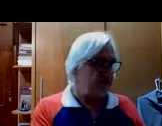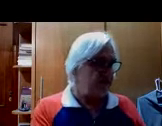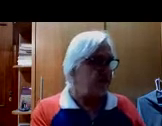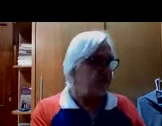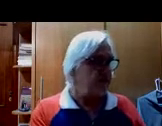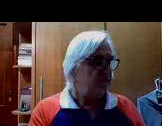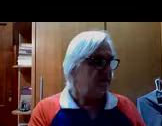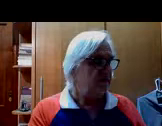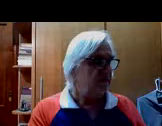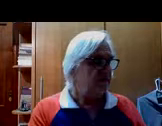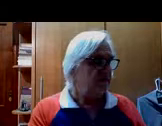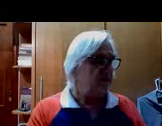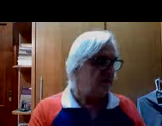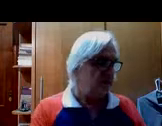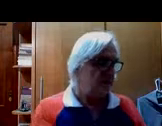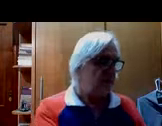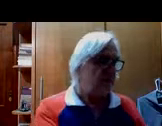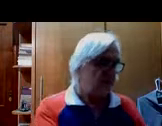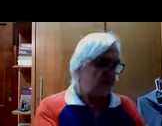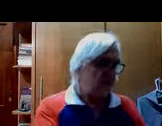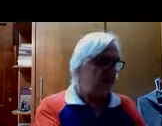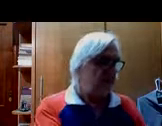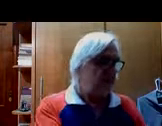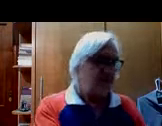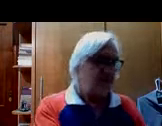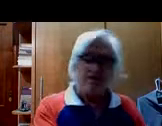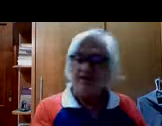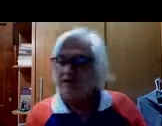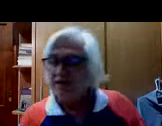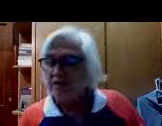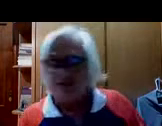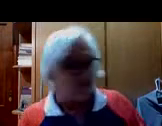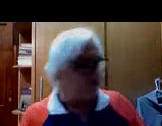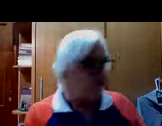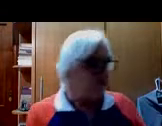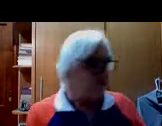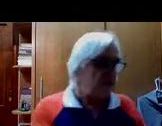a gente faz lá. Legal. No sábado.